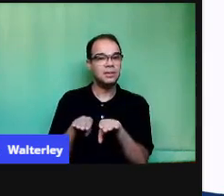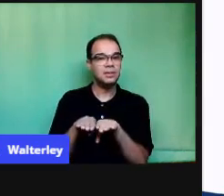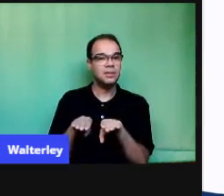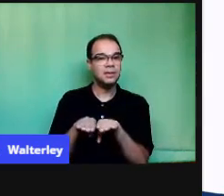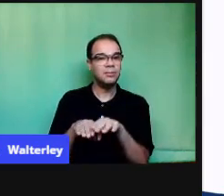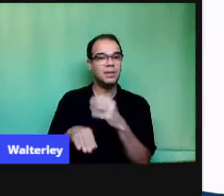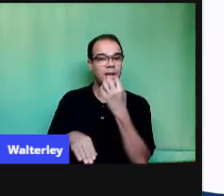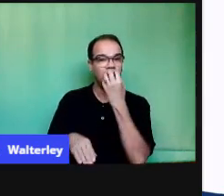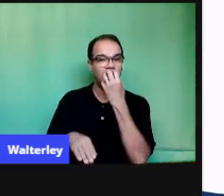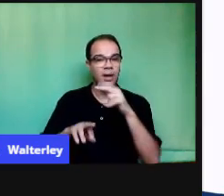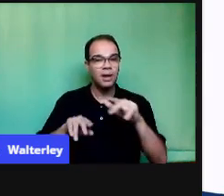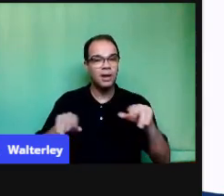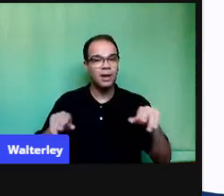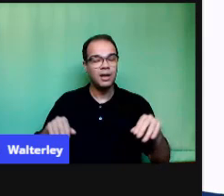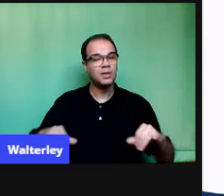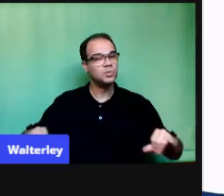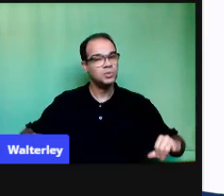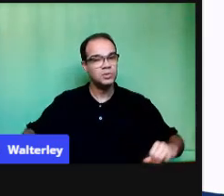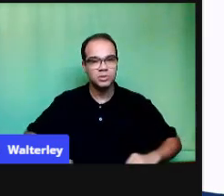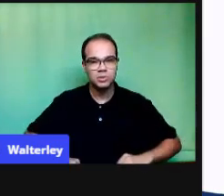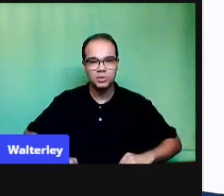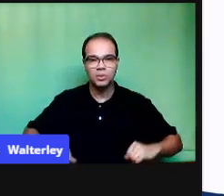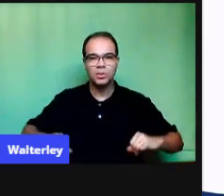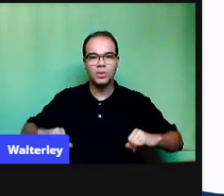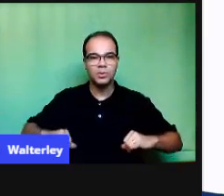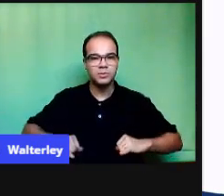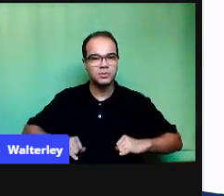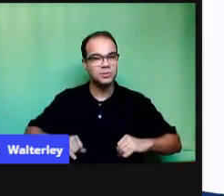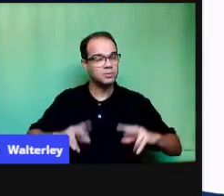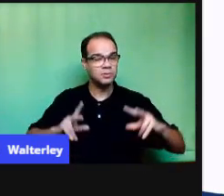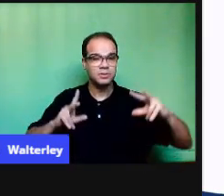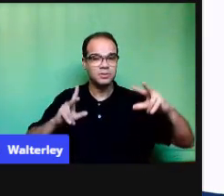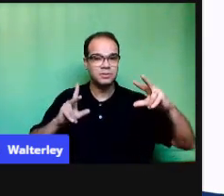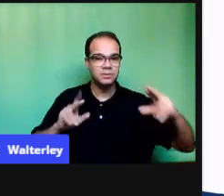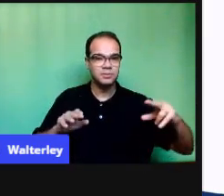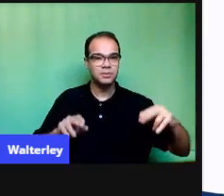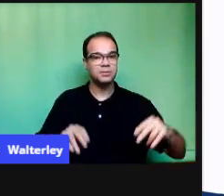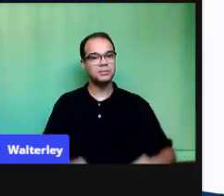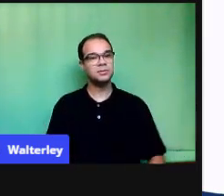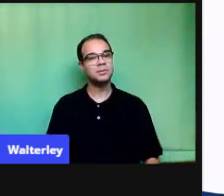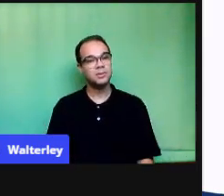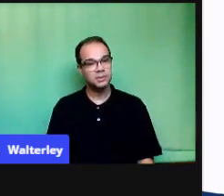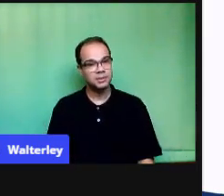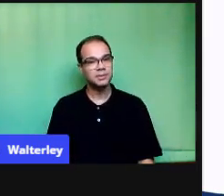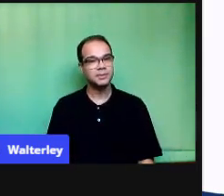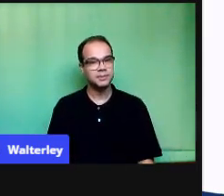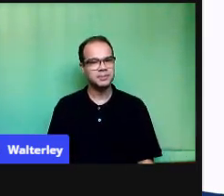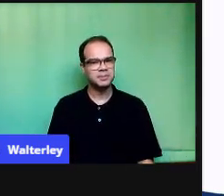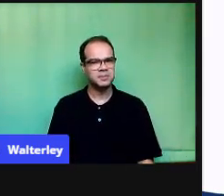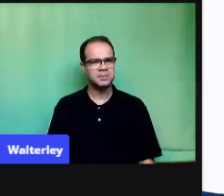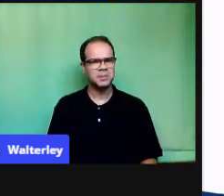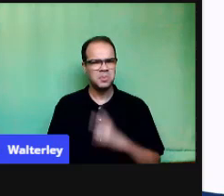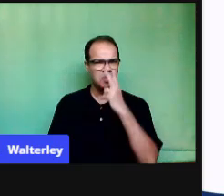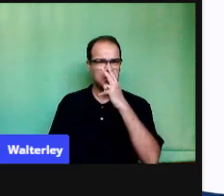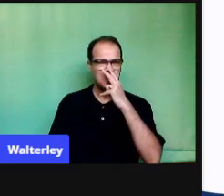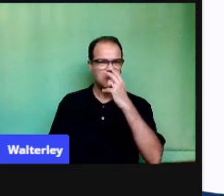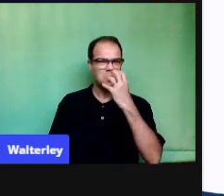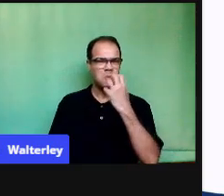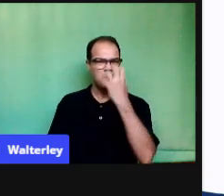aos animais, ela acontece de forma conjunta com a violência na sociedade,